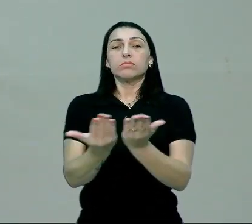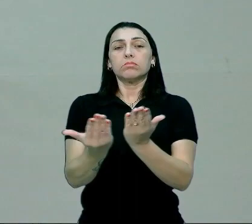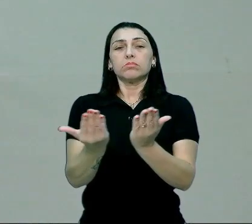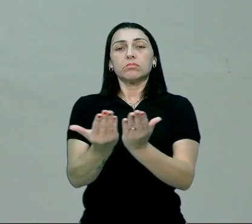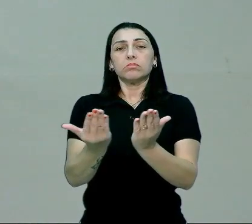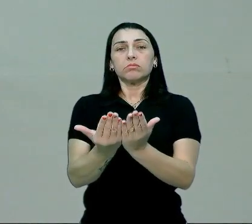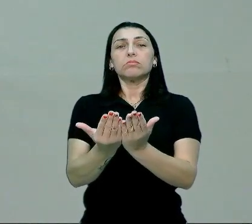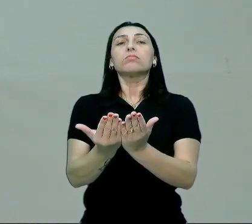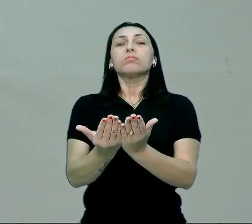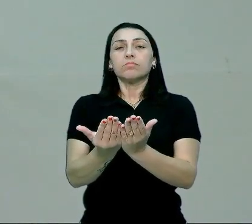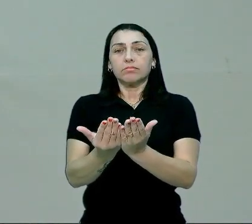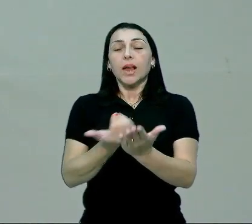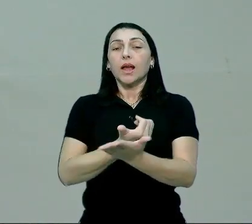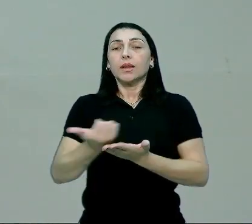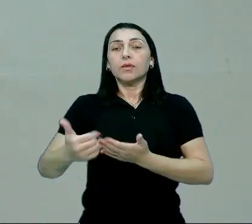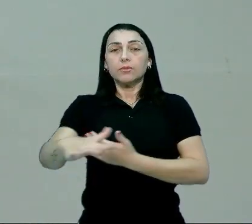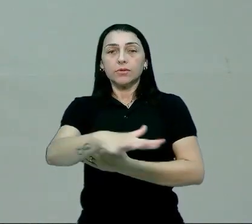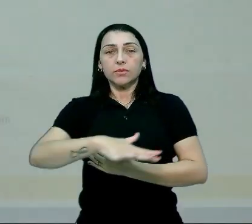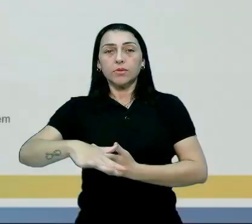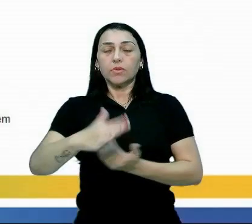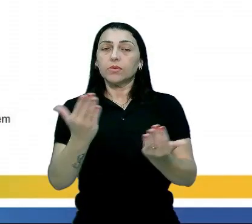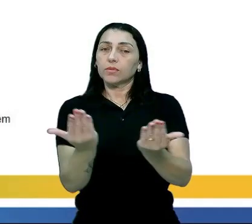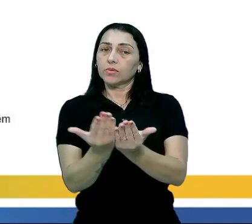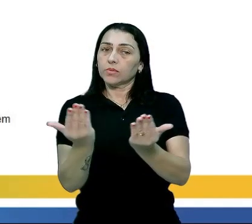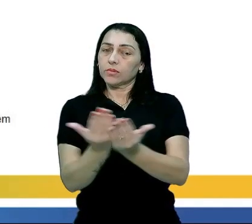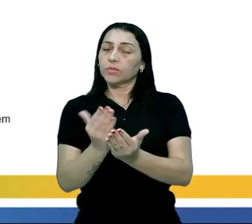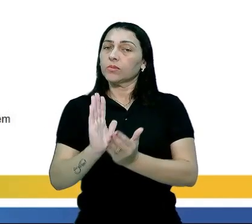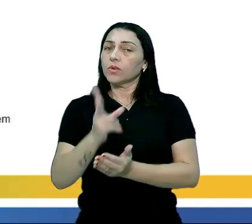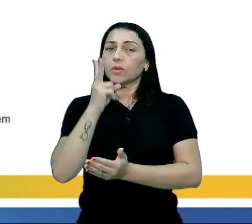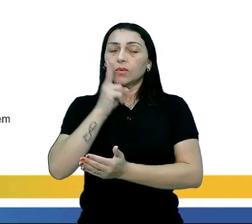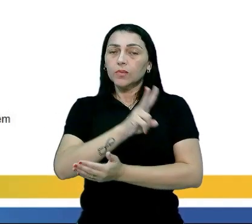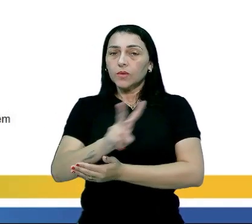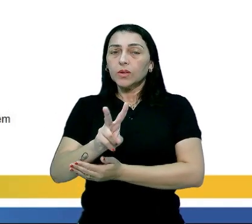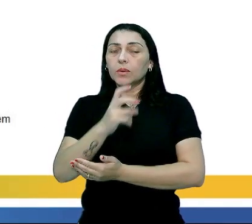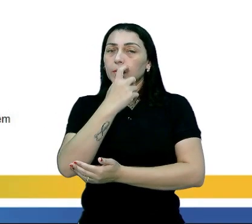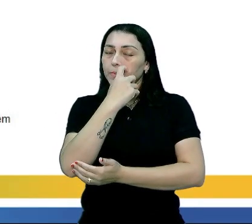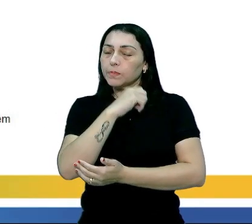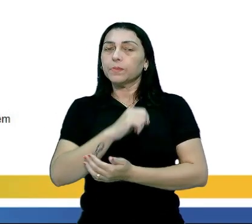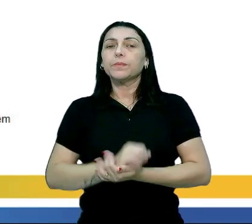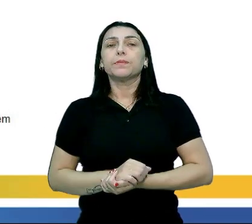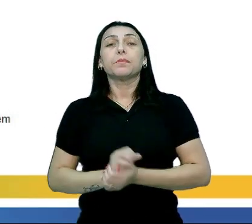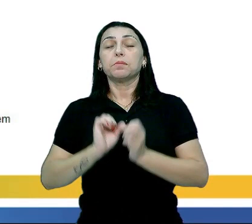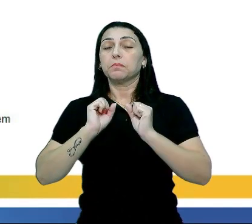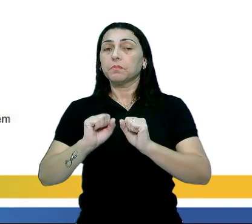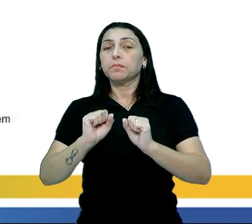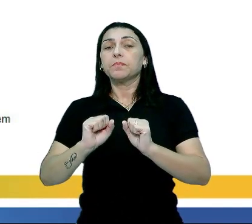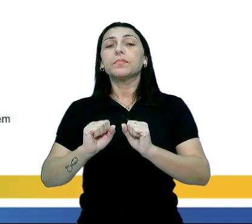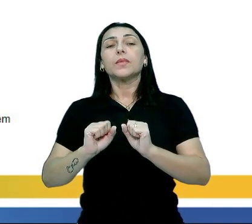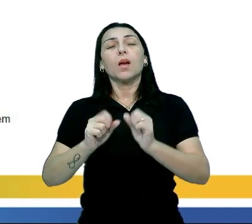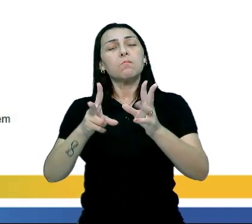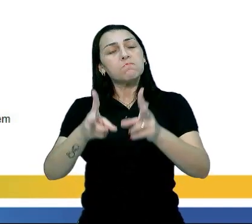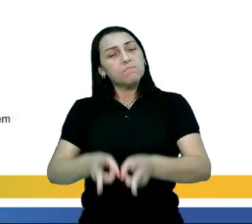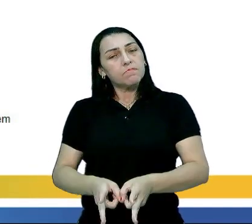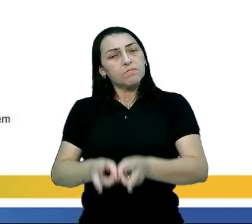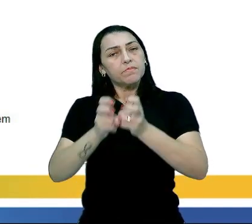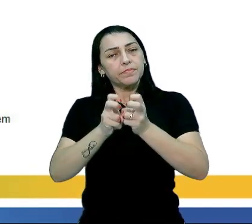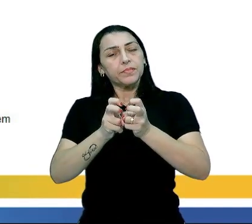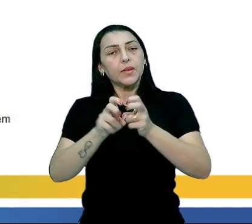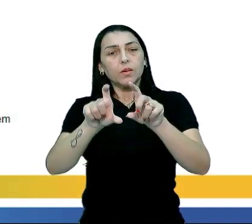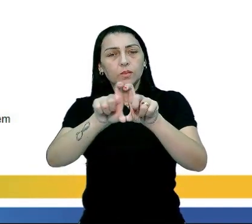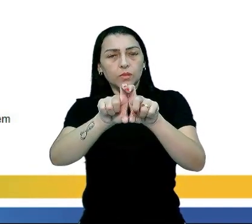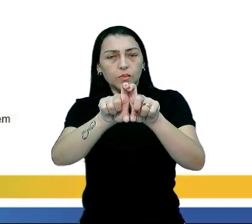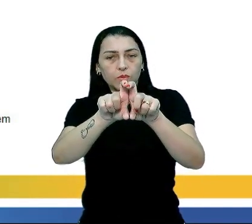da ação social. E essa conduta, conforme nós vimos, conforme nós podemos, aliás, observar